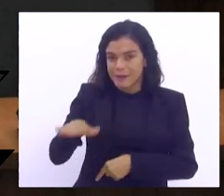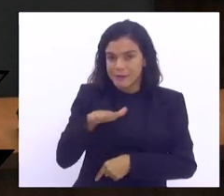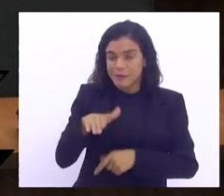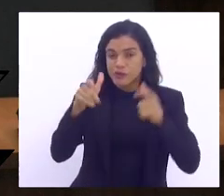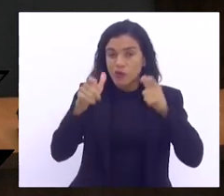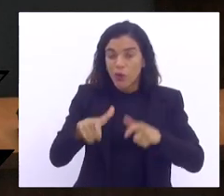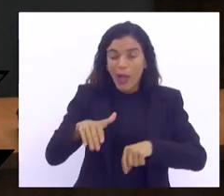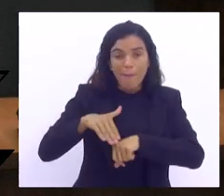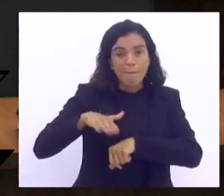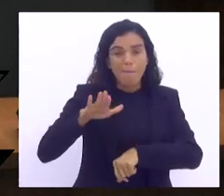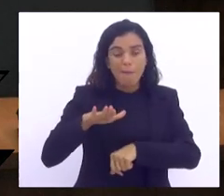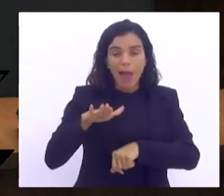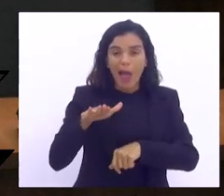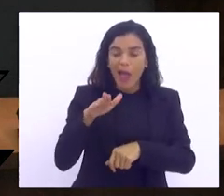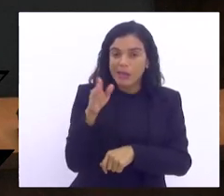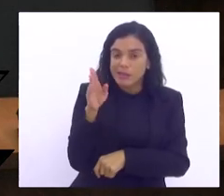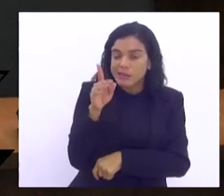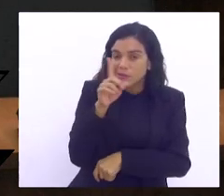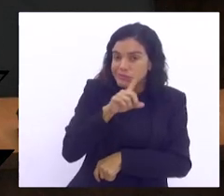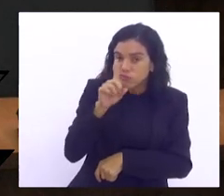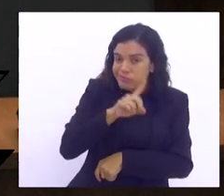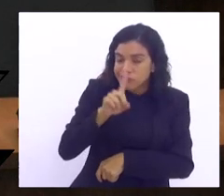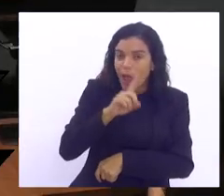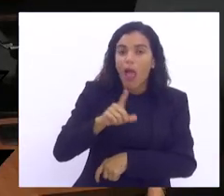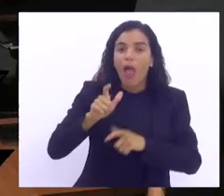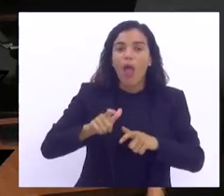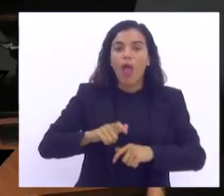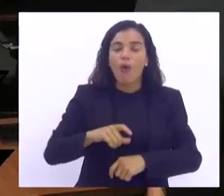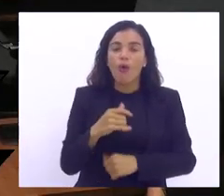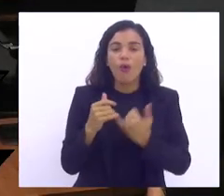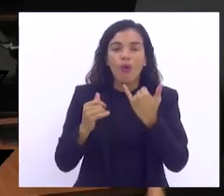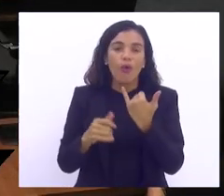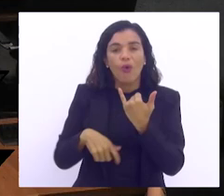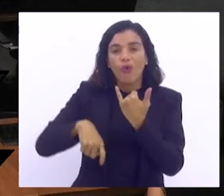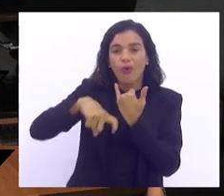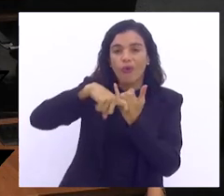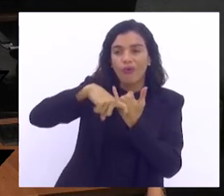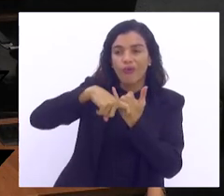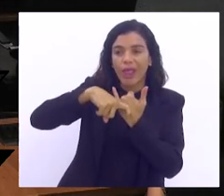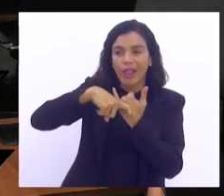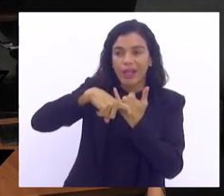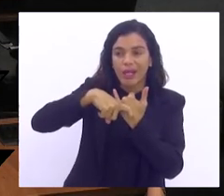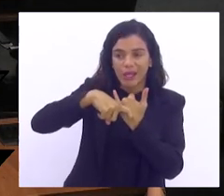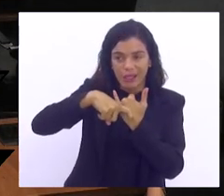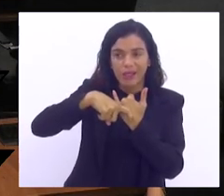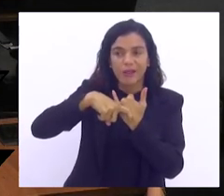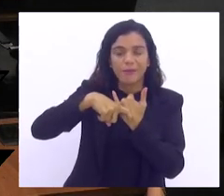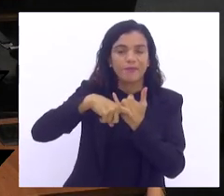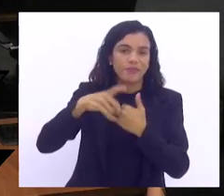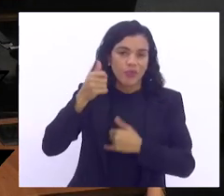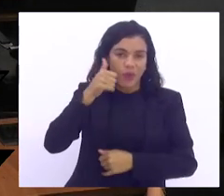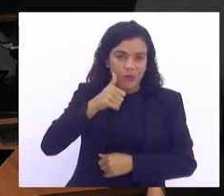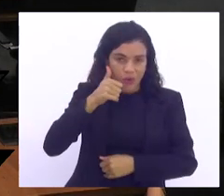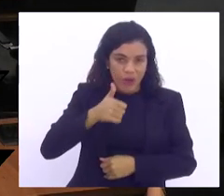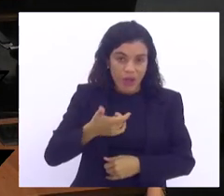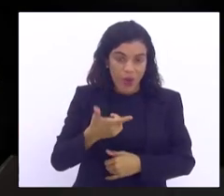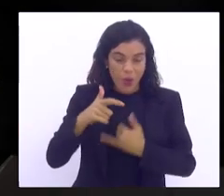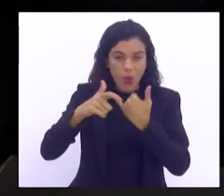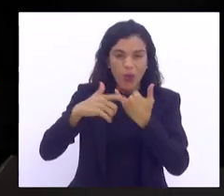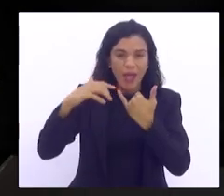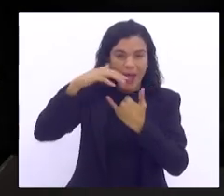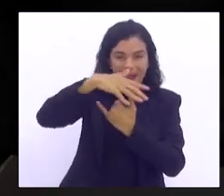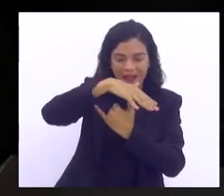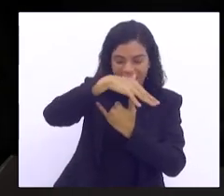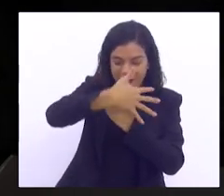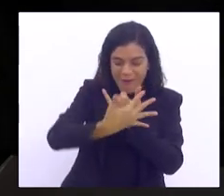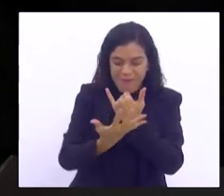inseguro, muitas vezes, é o ventre da mulher, um lugar que deveria ser um santuário de vida, um lugar que deveria